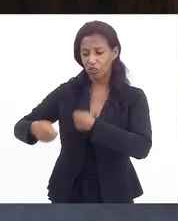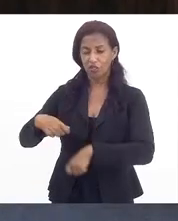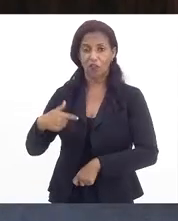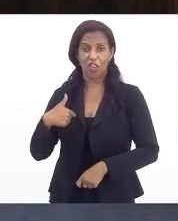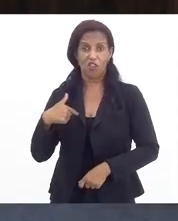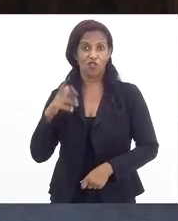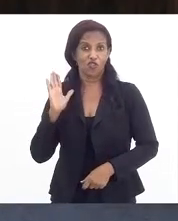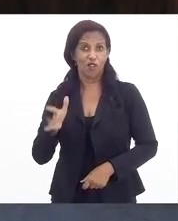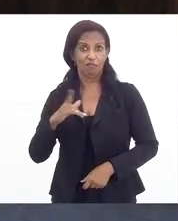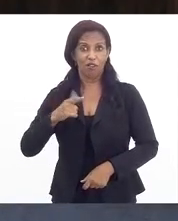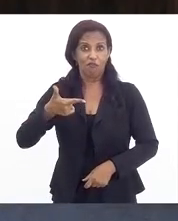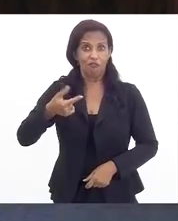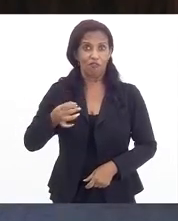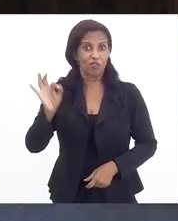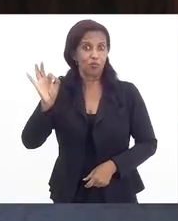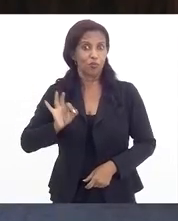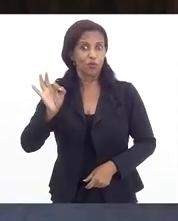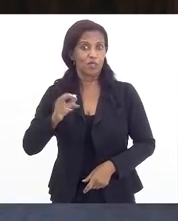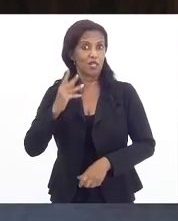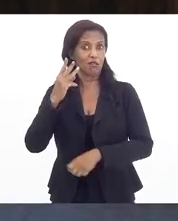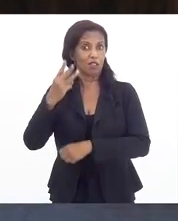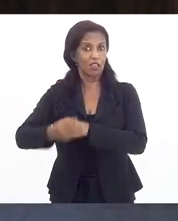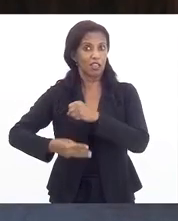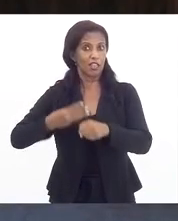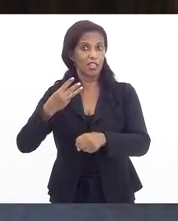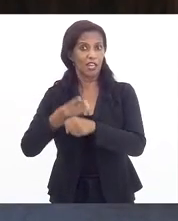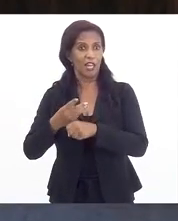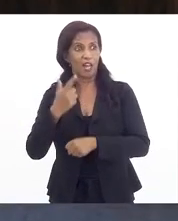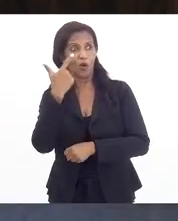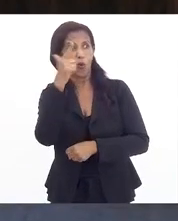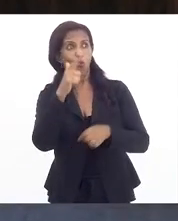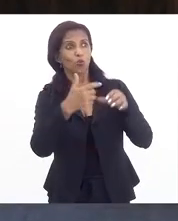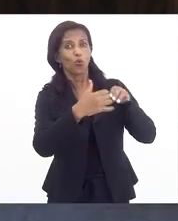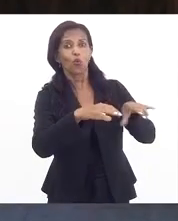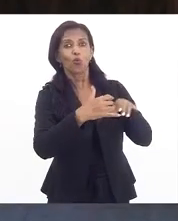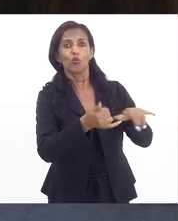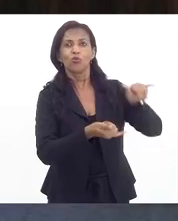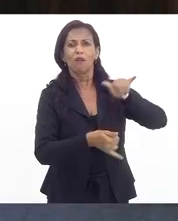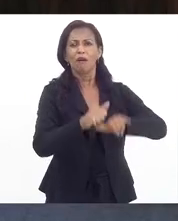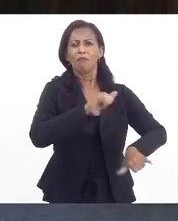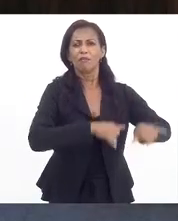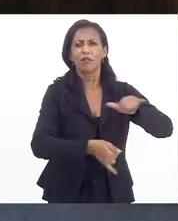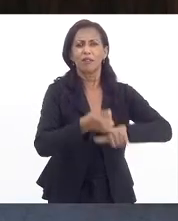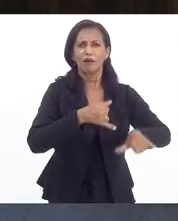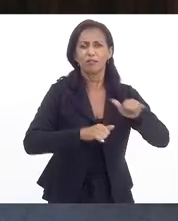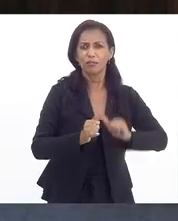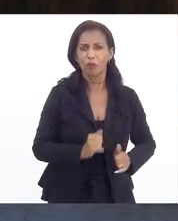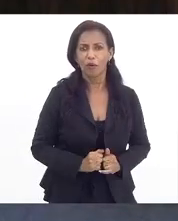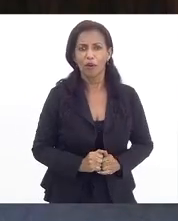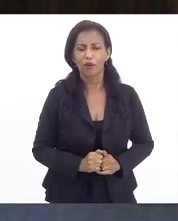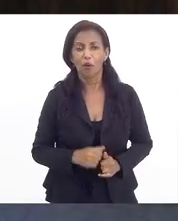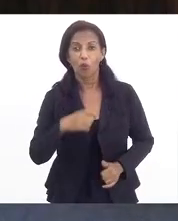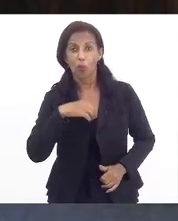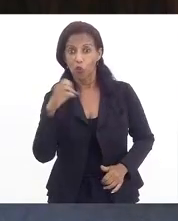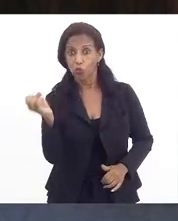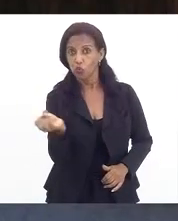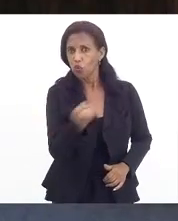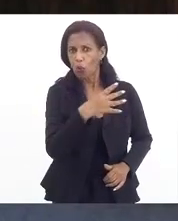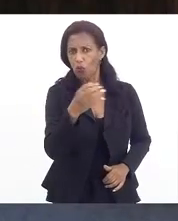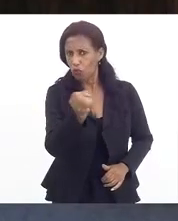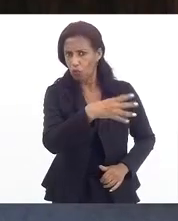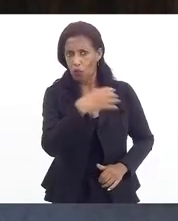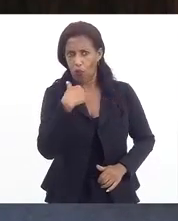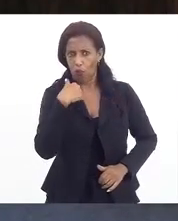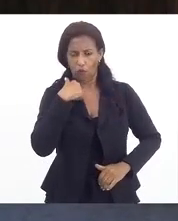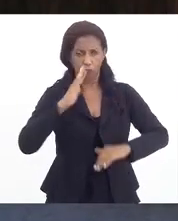de triênio aí Abriu um concurso para técnico o oratório e não seria o novo servidor